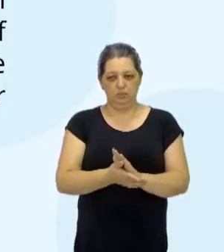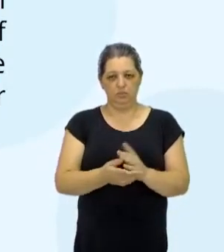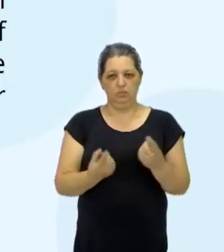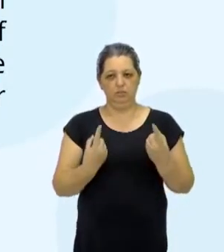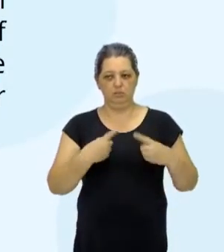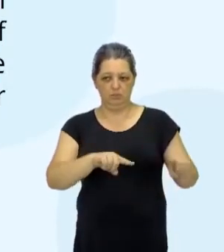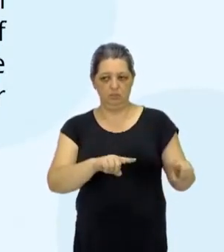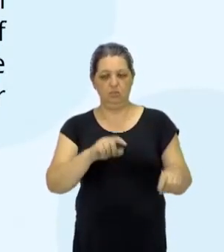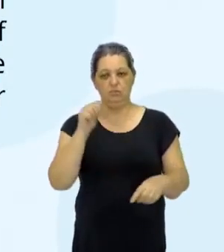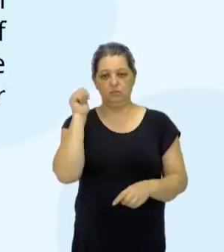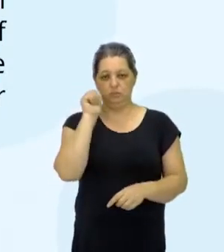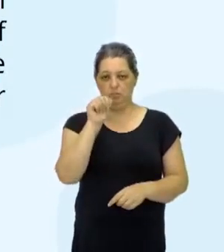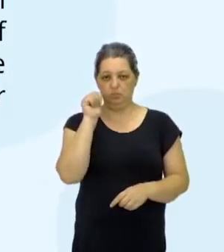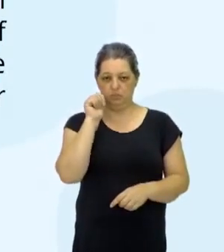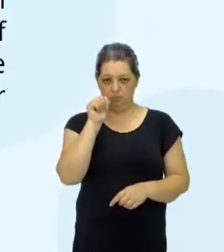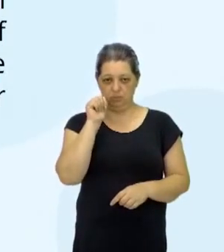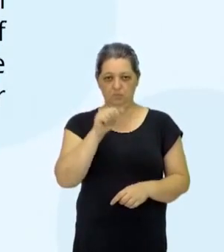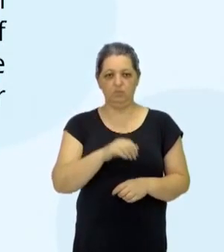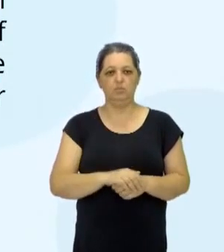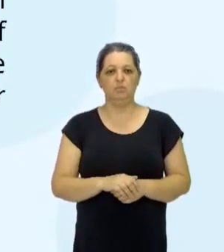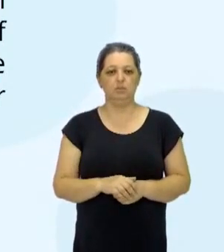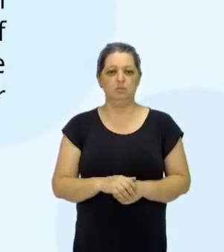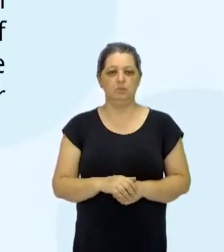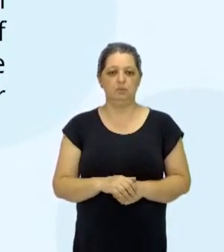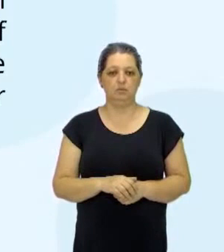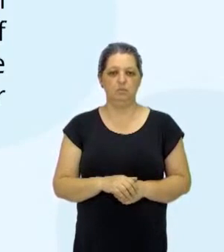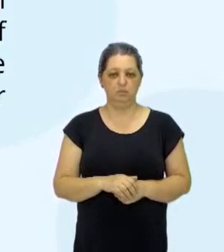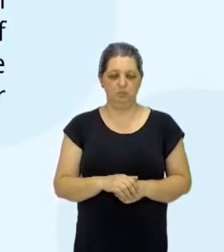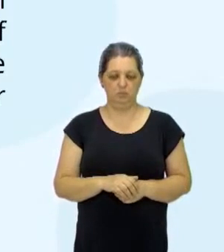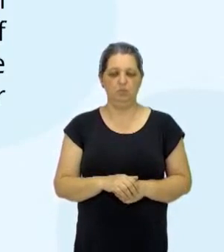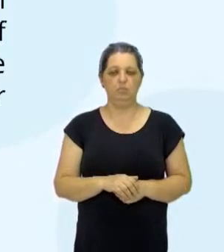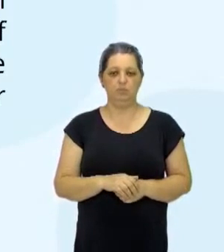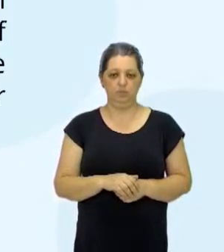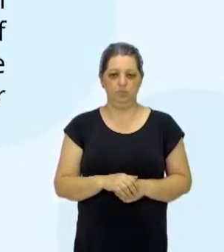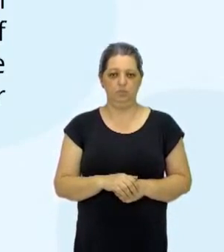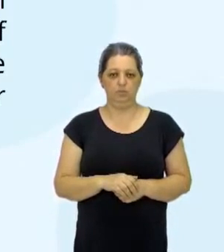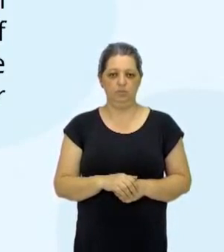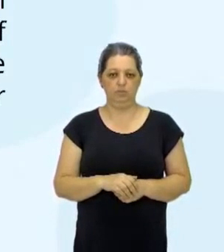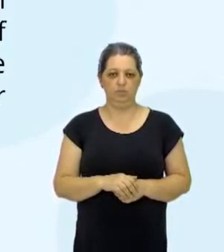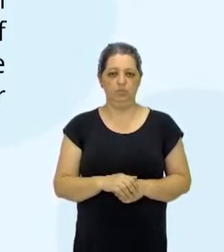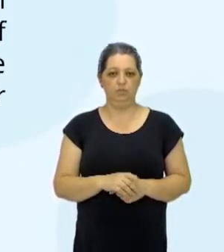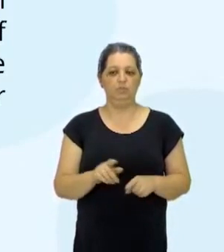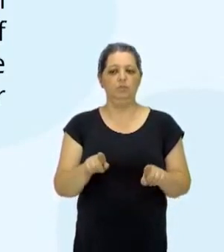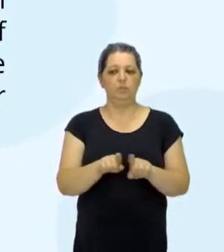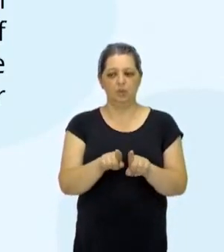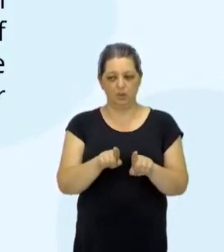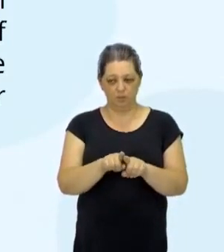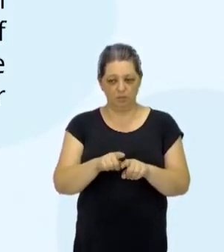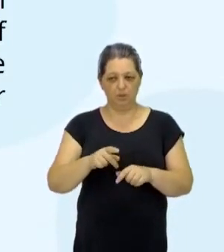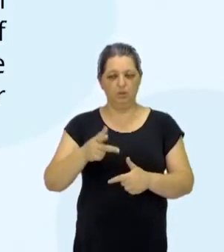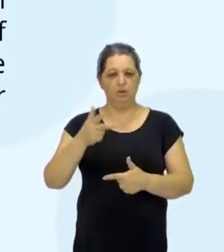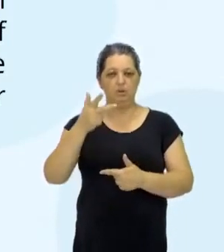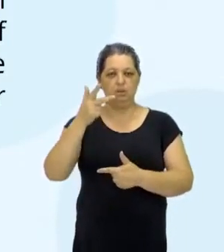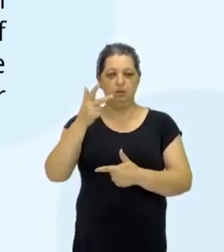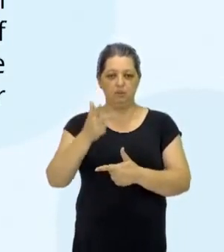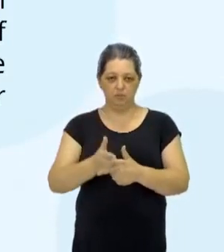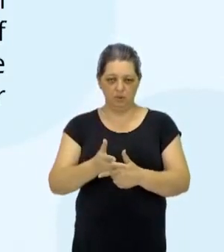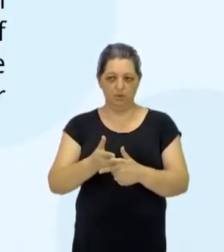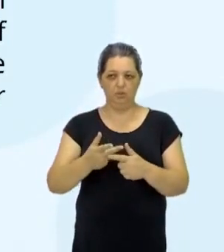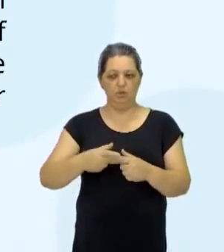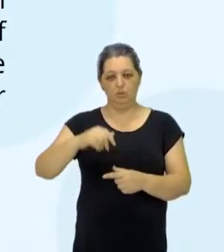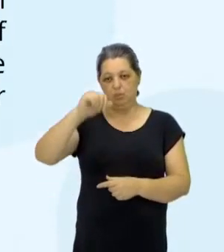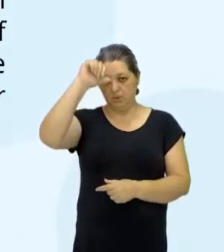pelo Comitê de Eliminação da Discriminação contra as Mulheres. We also saw a video from India about